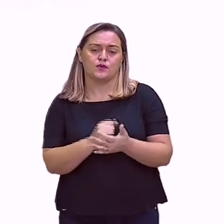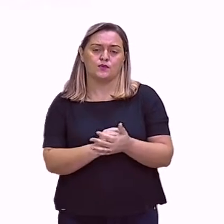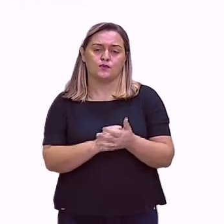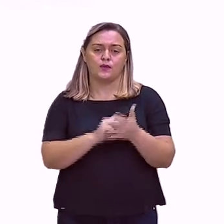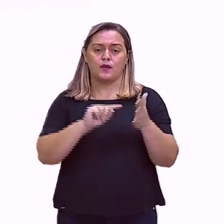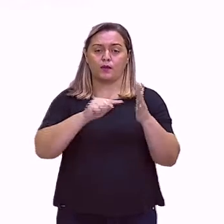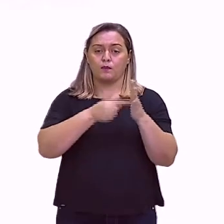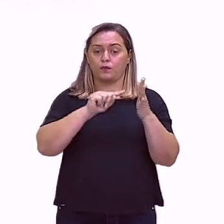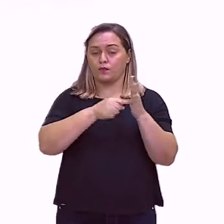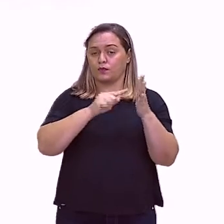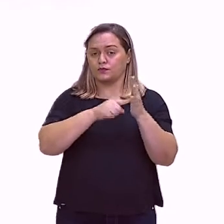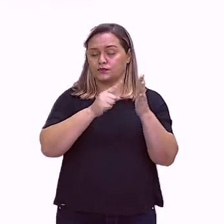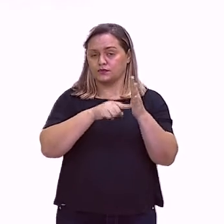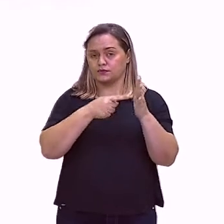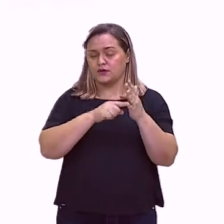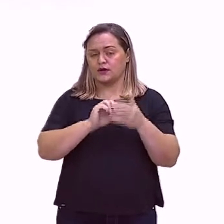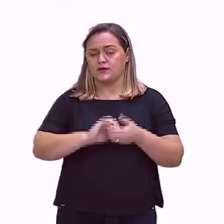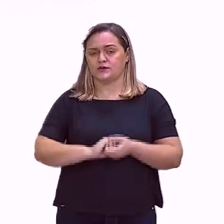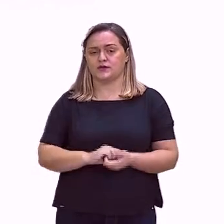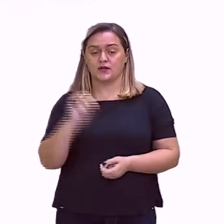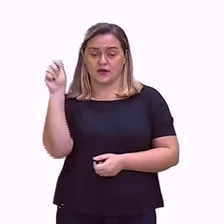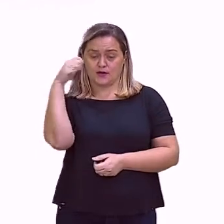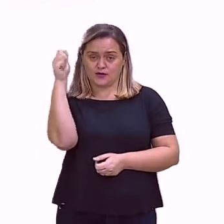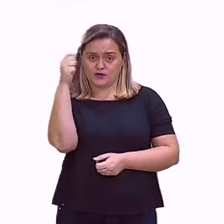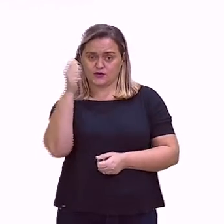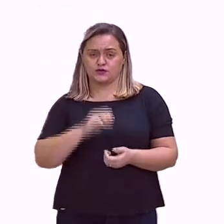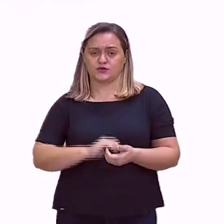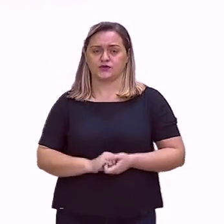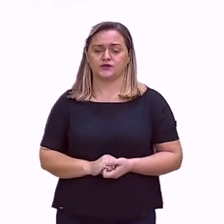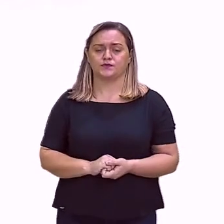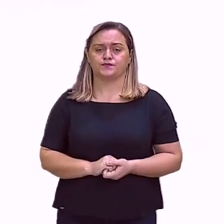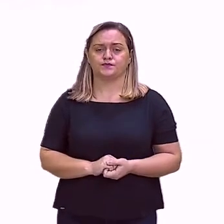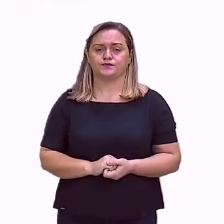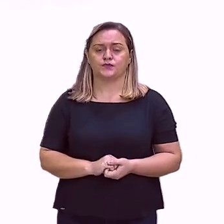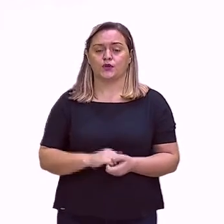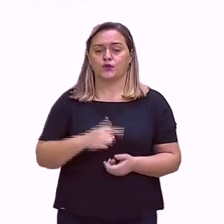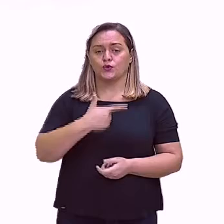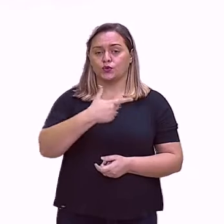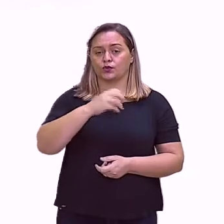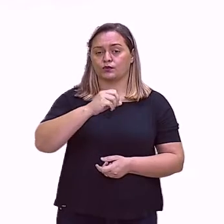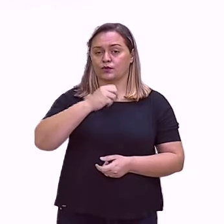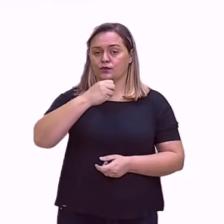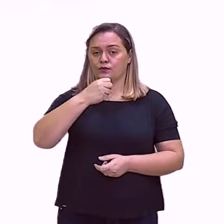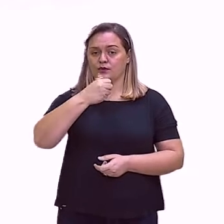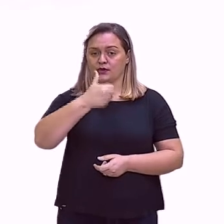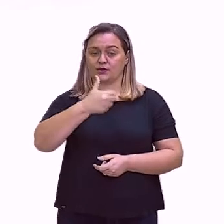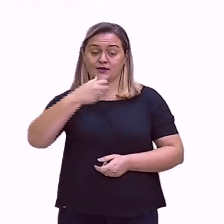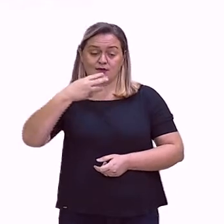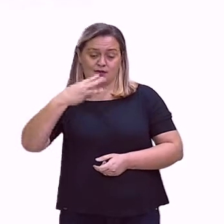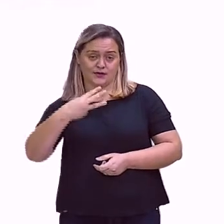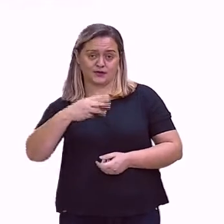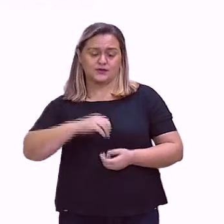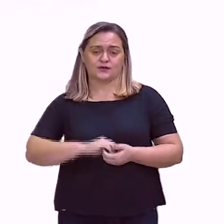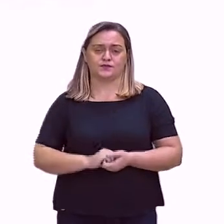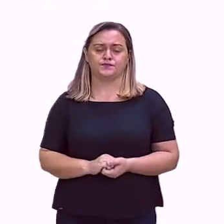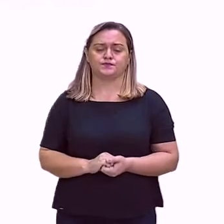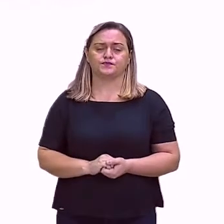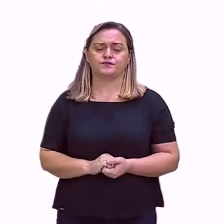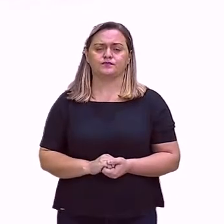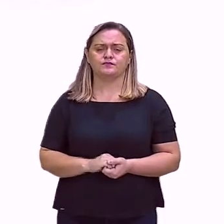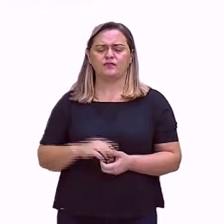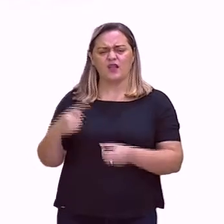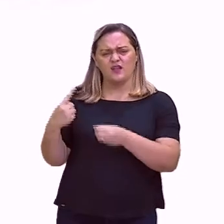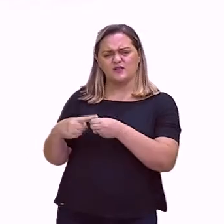dia 7 de setembro de 2013. A região metropolitana de Tóquio sediou os